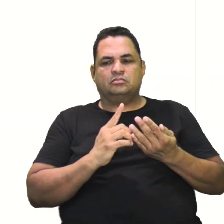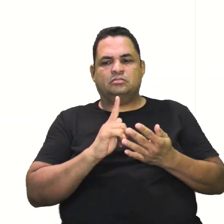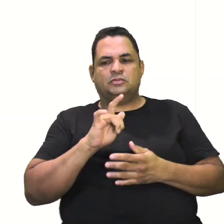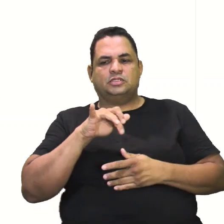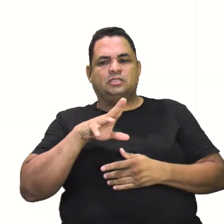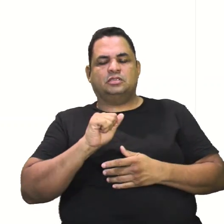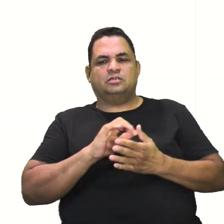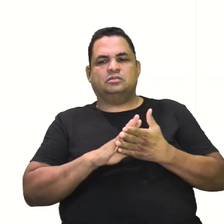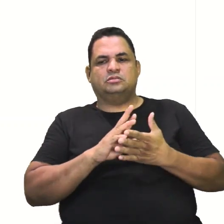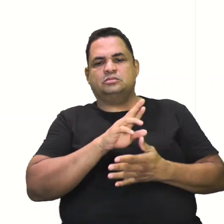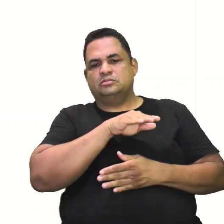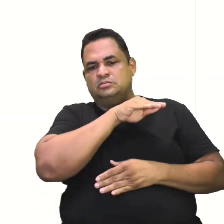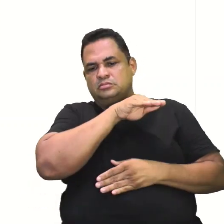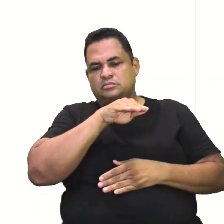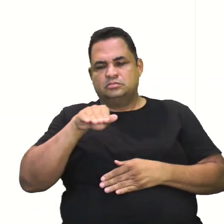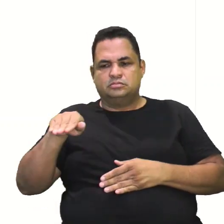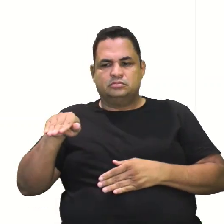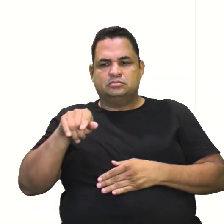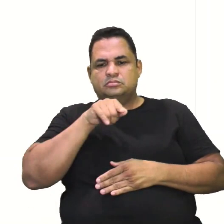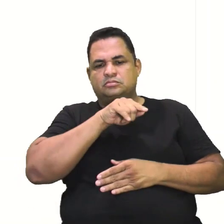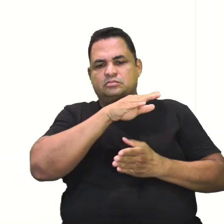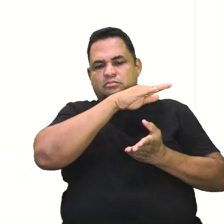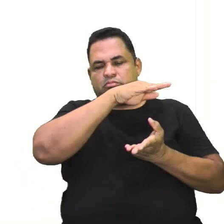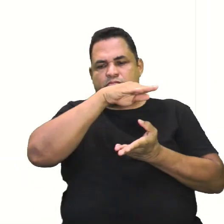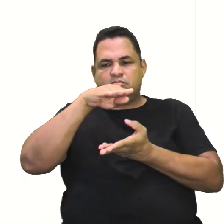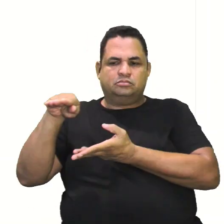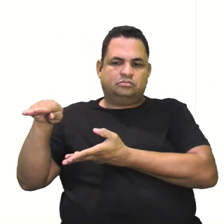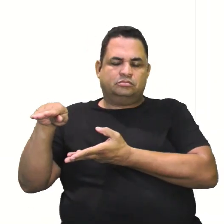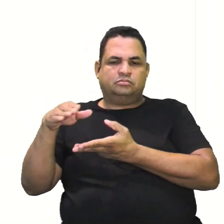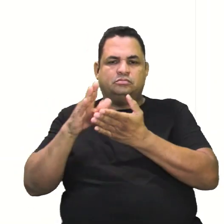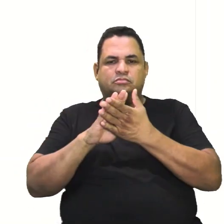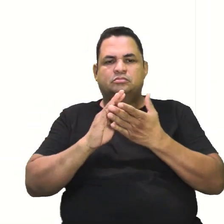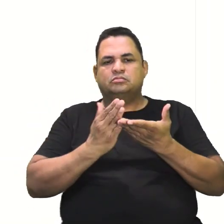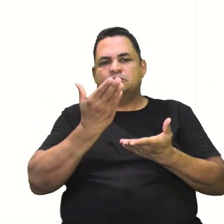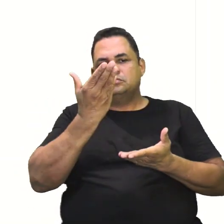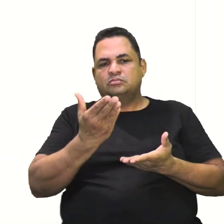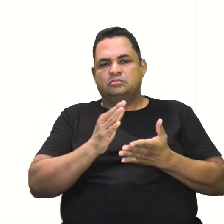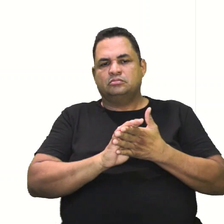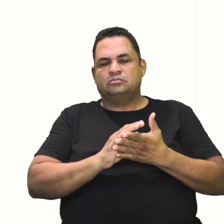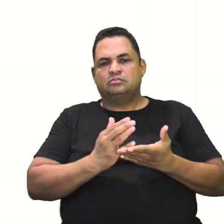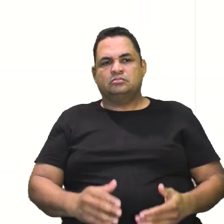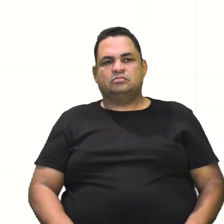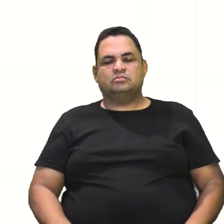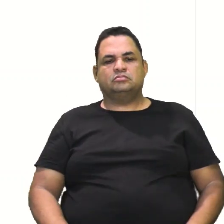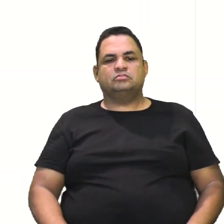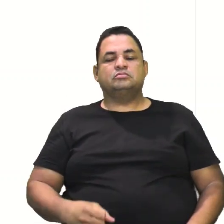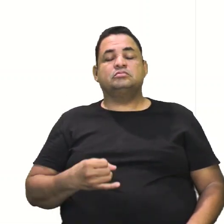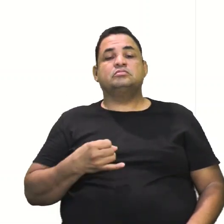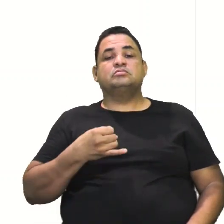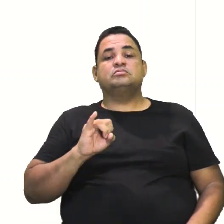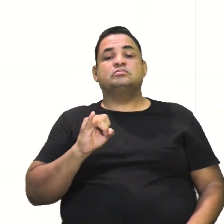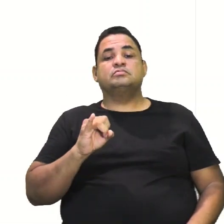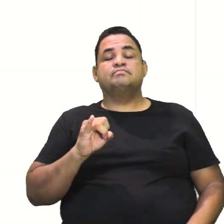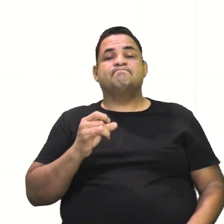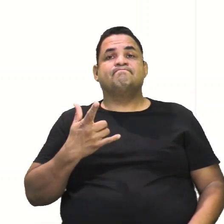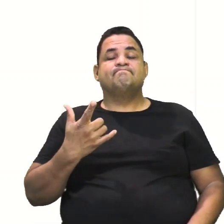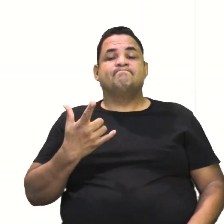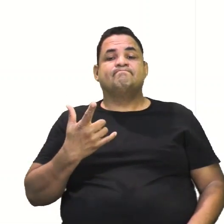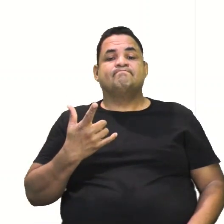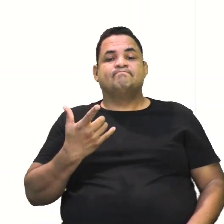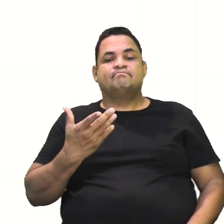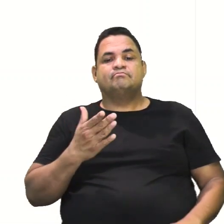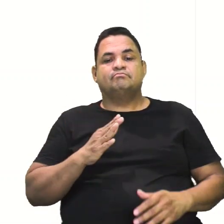que passa pelo ponto P e é paralela àquela reta dada ali. E se, por um